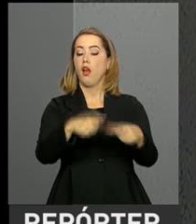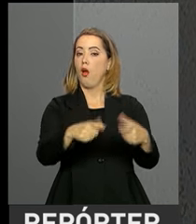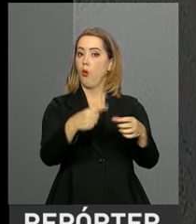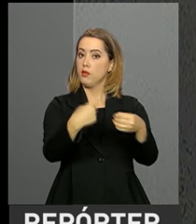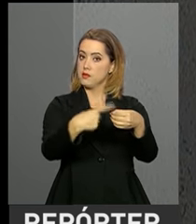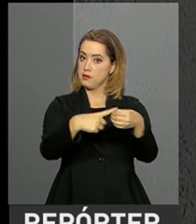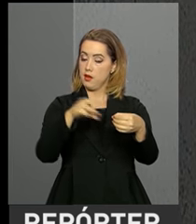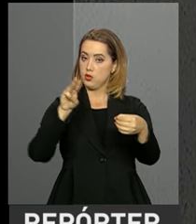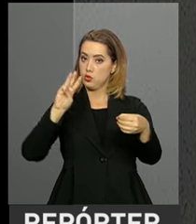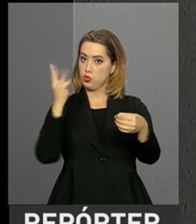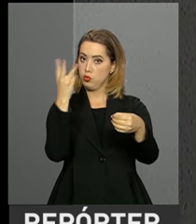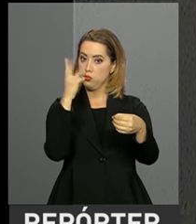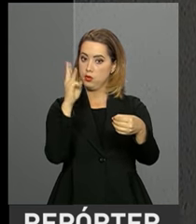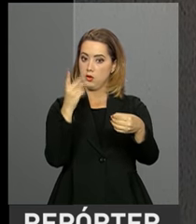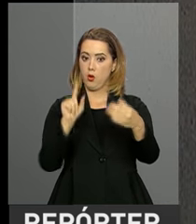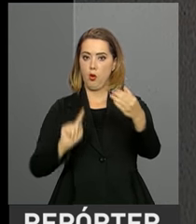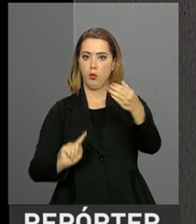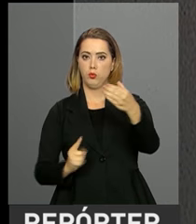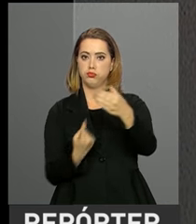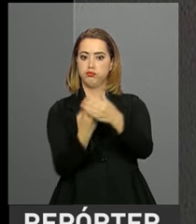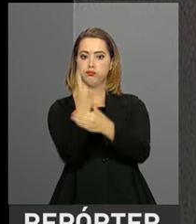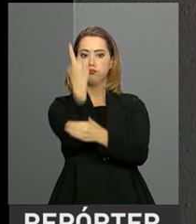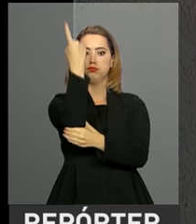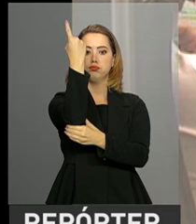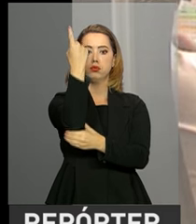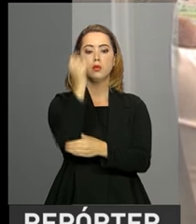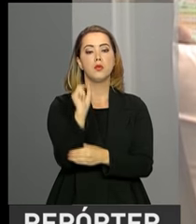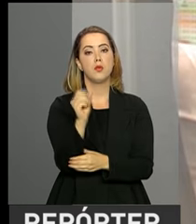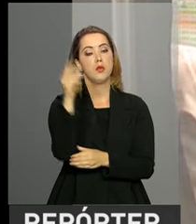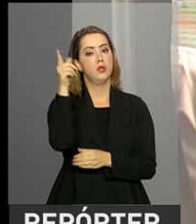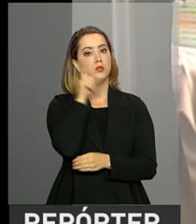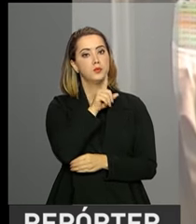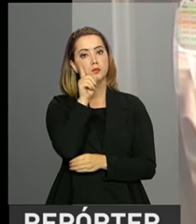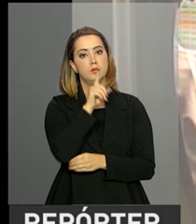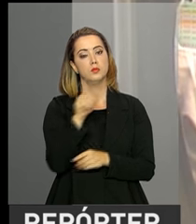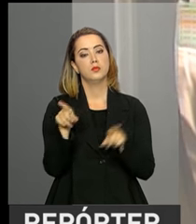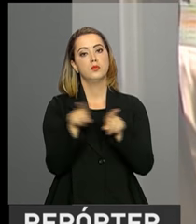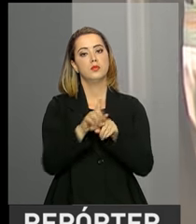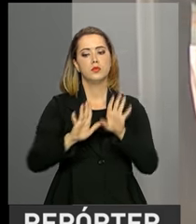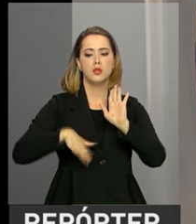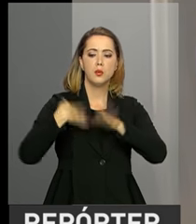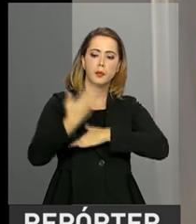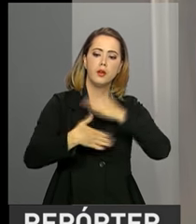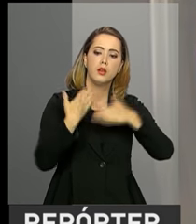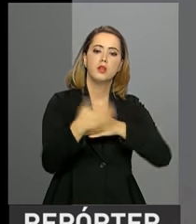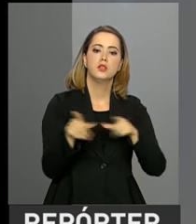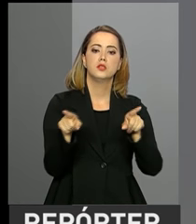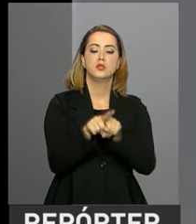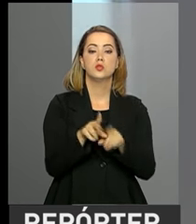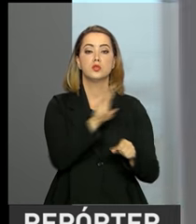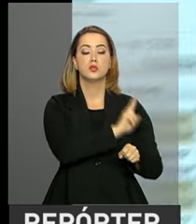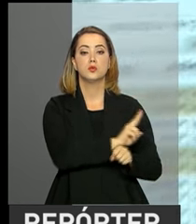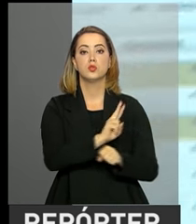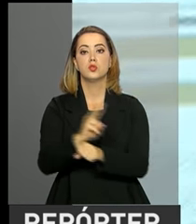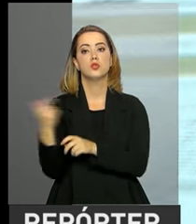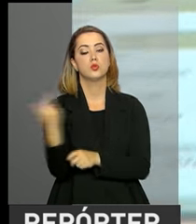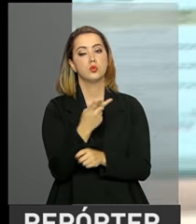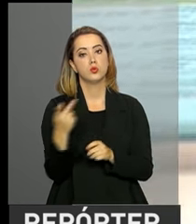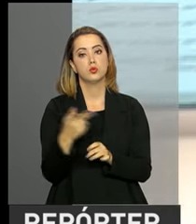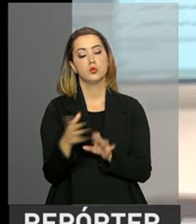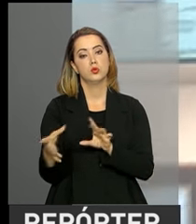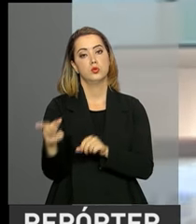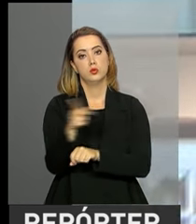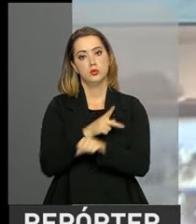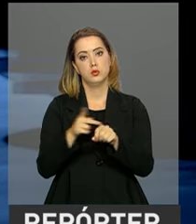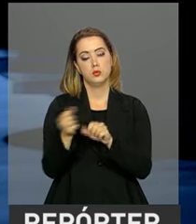o lançamento de foguetes por parte do país norte-americano e do desenvolvimento de um produto de defesa conjunto entre